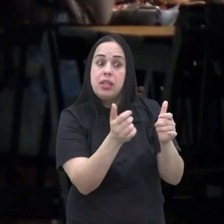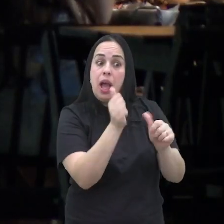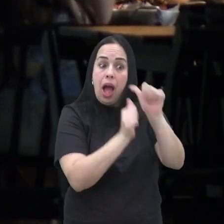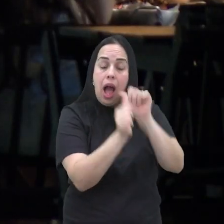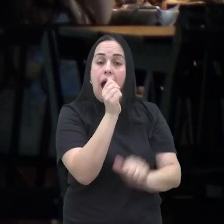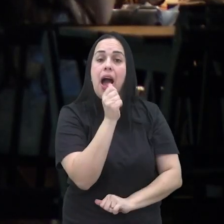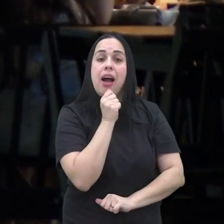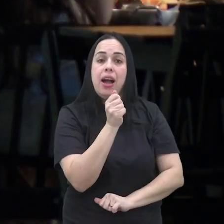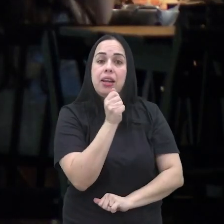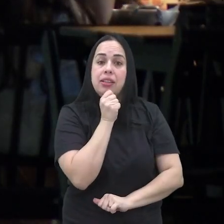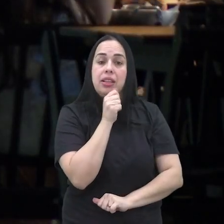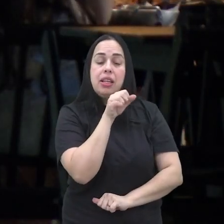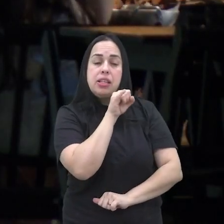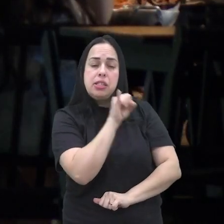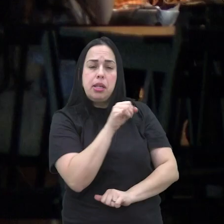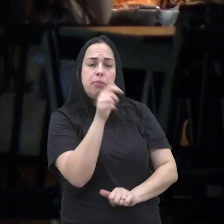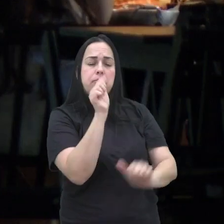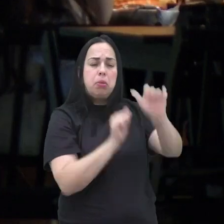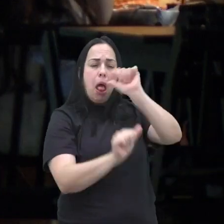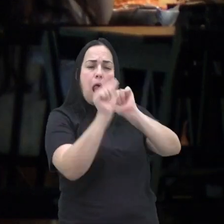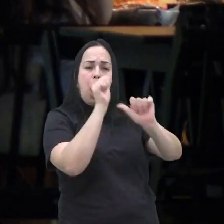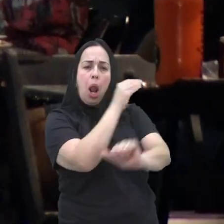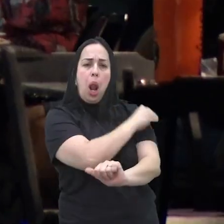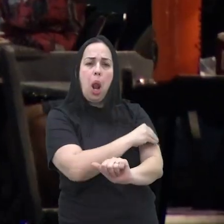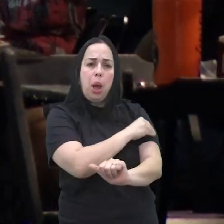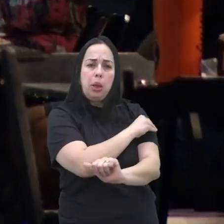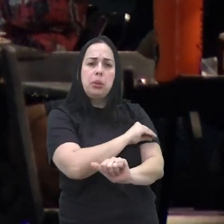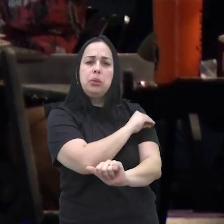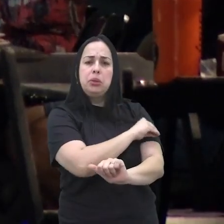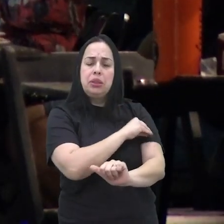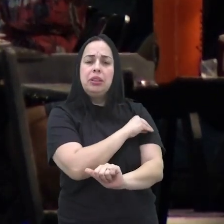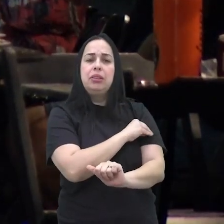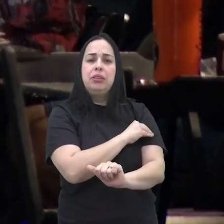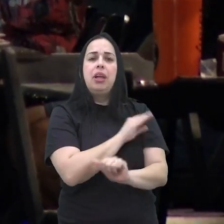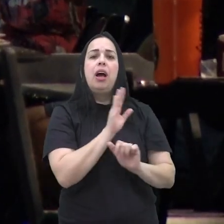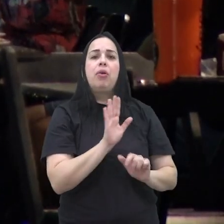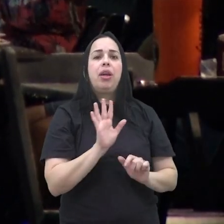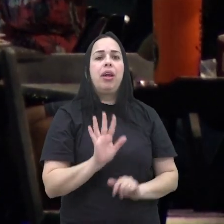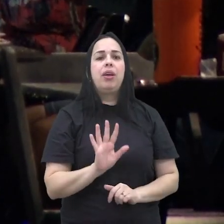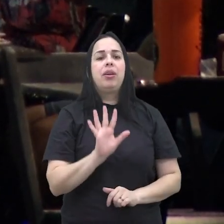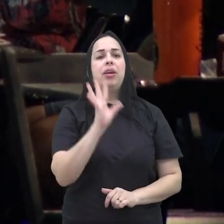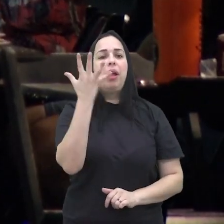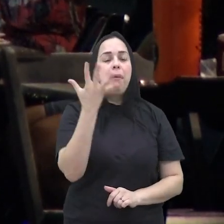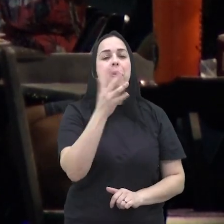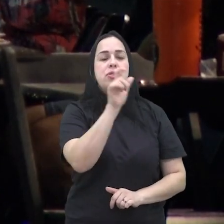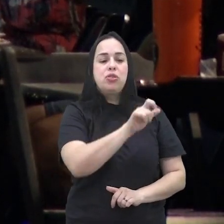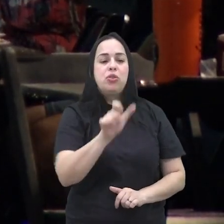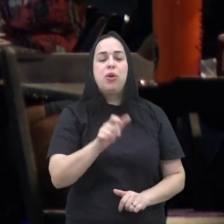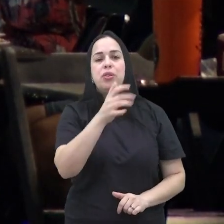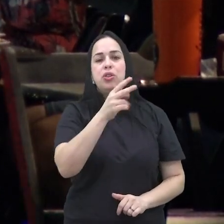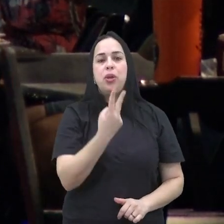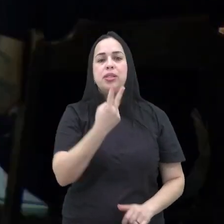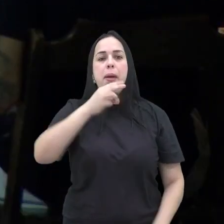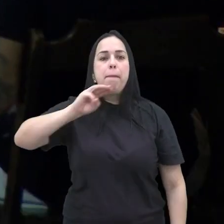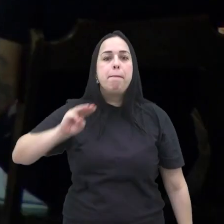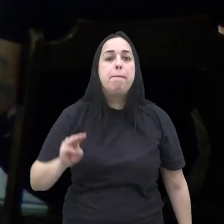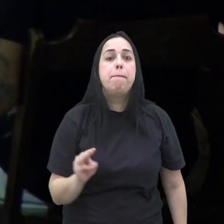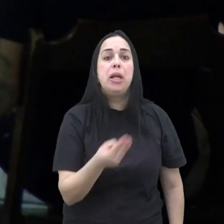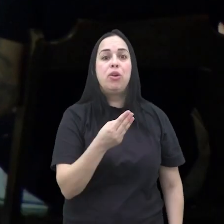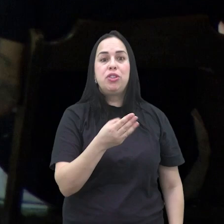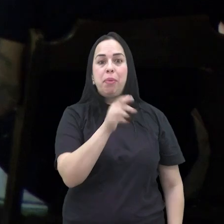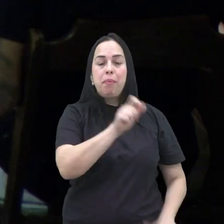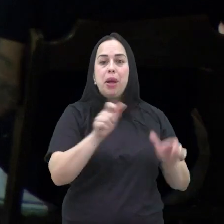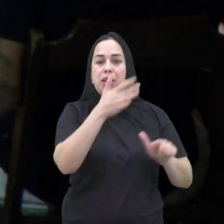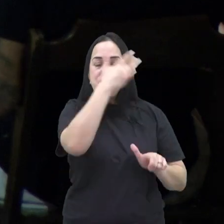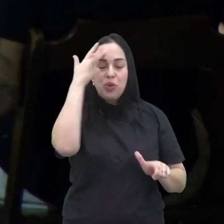em relação aos perigos para quem ainda decide beber. O consumo de bebidas alcoólicas contribuiu para mais de 2,5 milhões